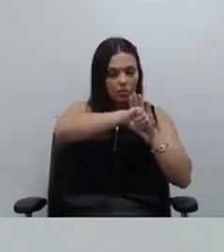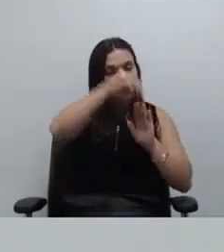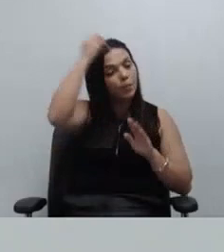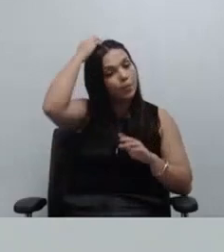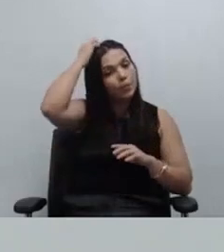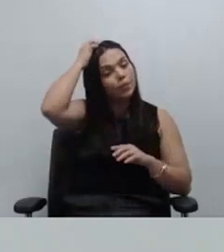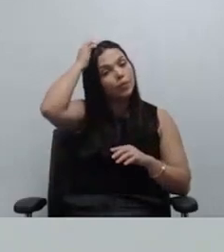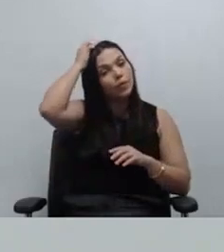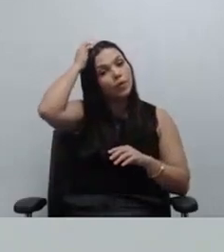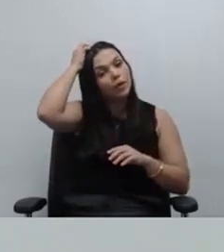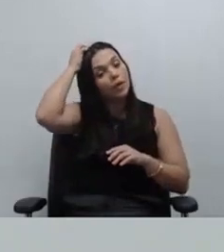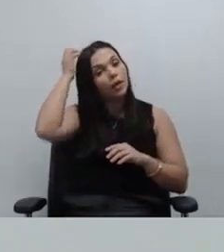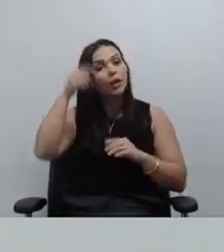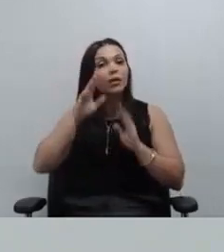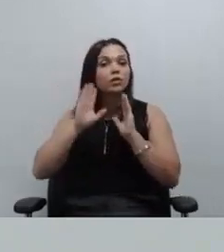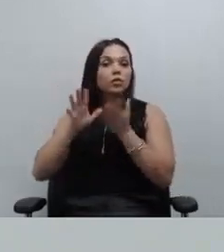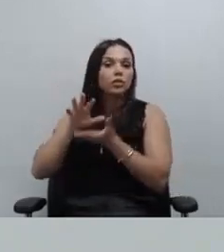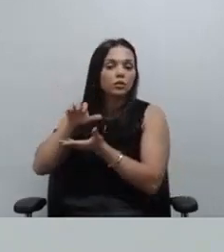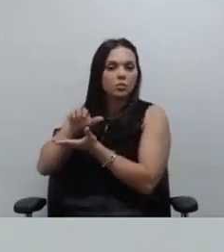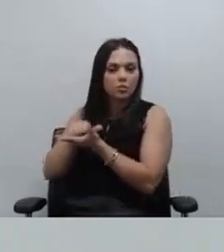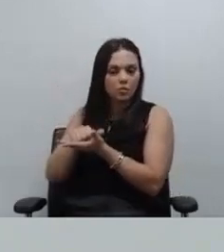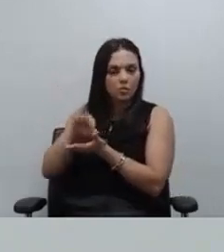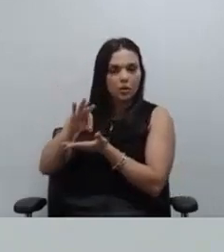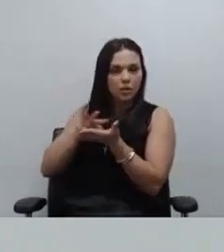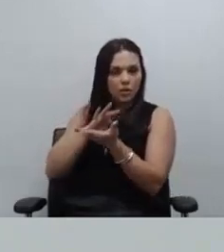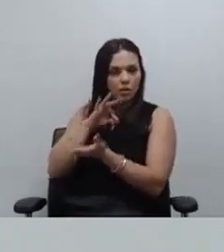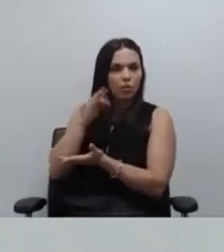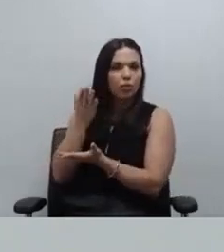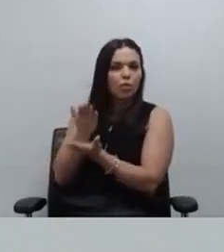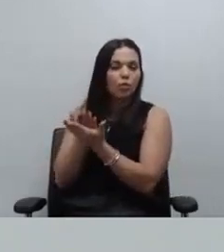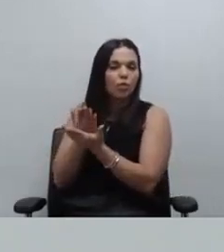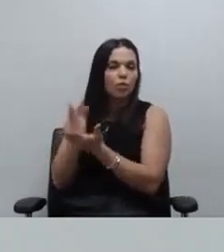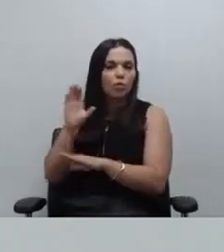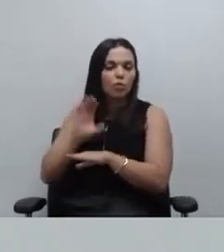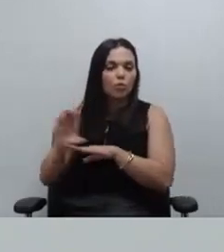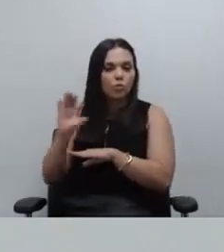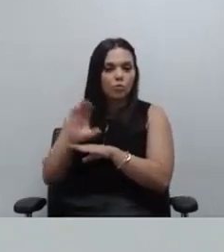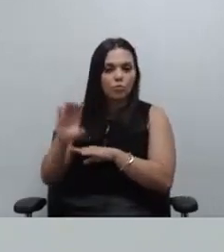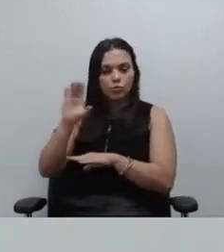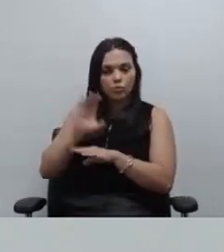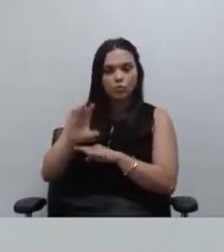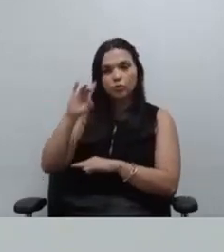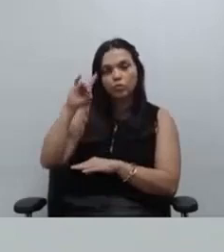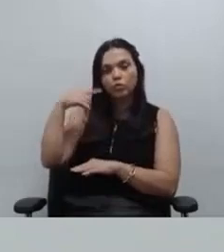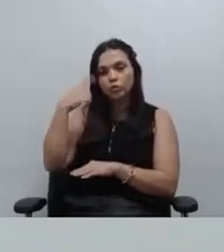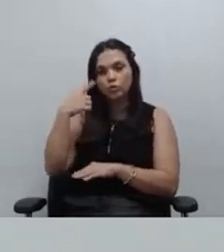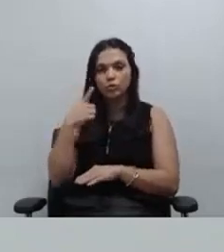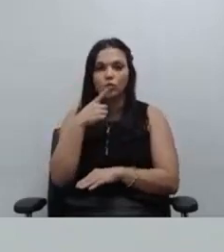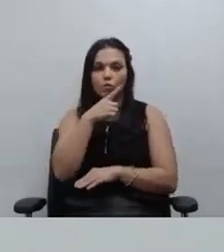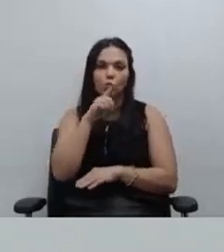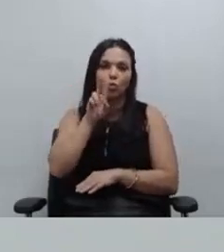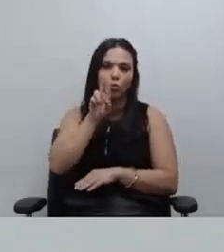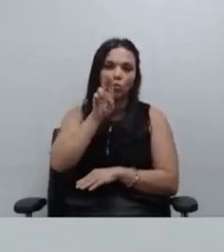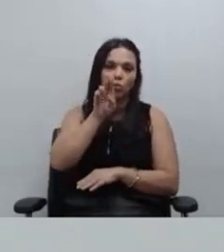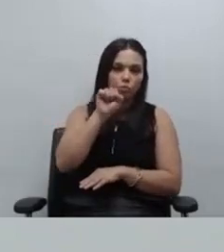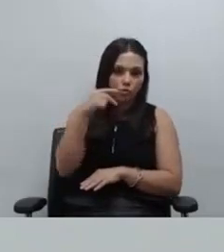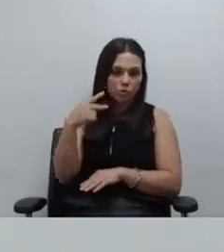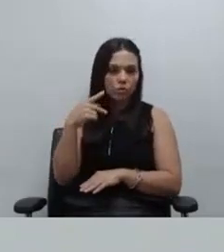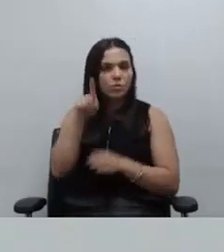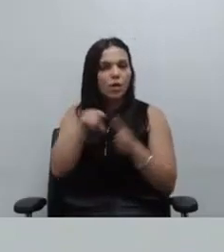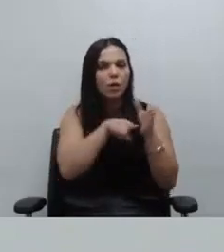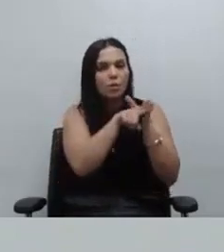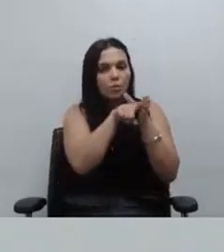interessada relata estar matriculada no curso de doutorado da Faculdade de Direito da Universidade de São Paulo, a USP, na área de Penal, Medicina